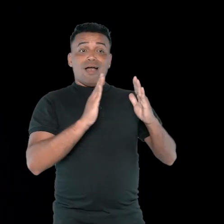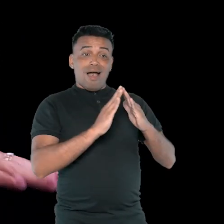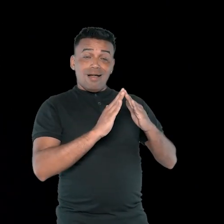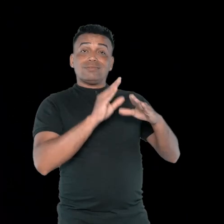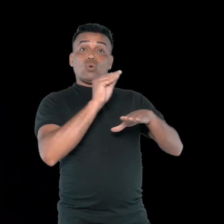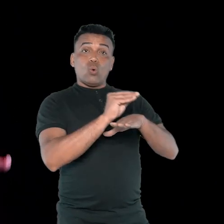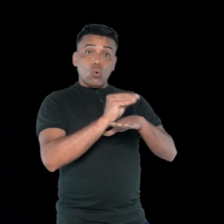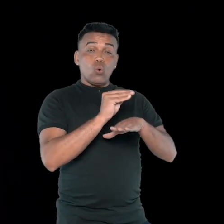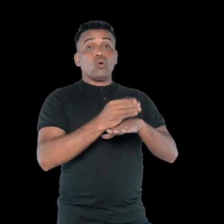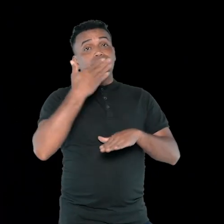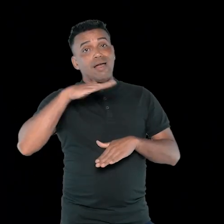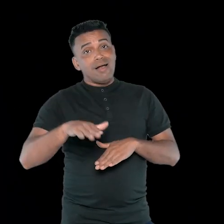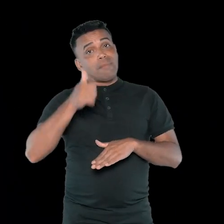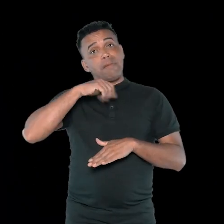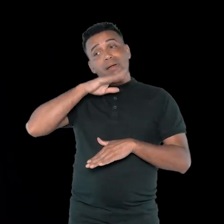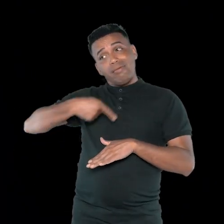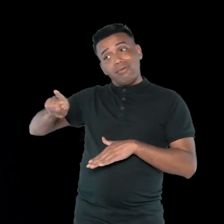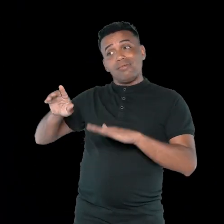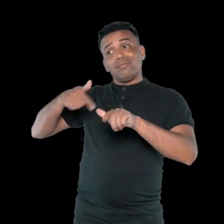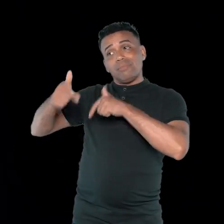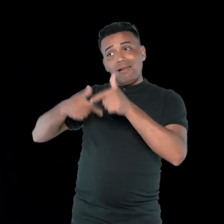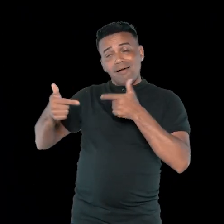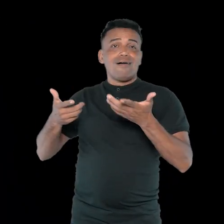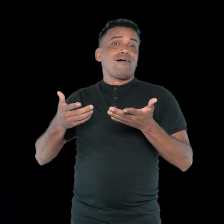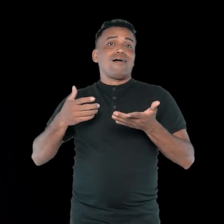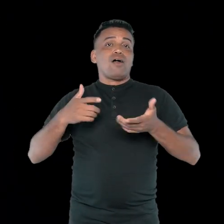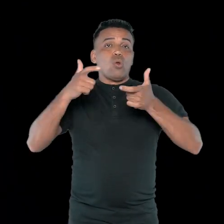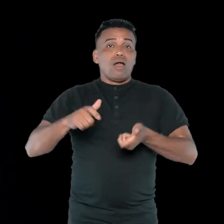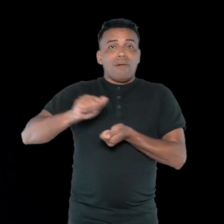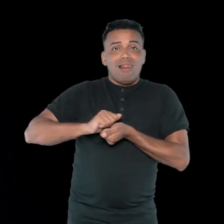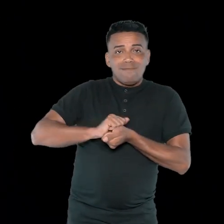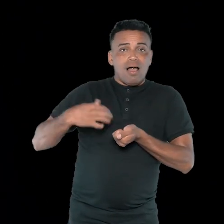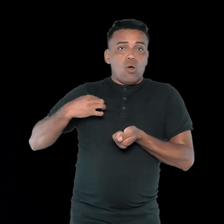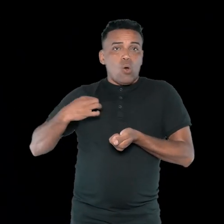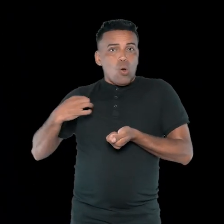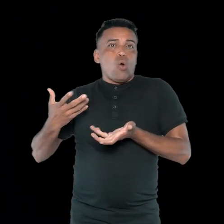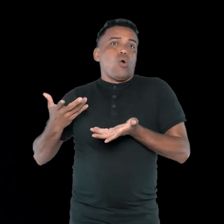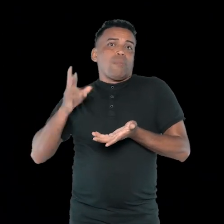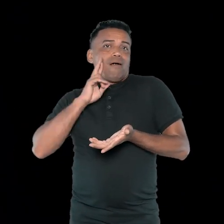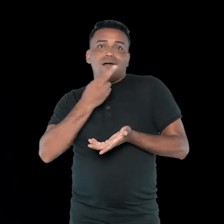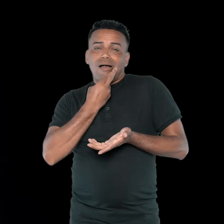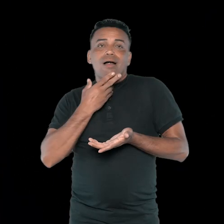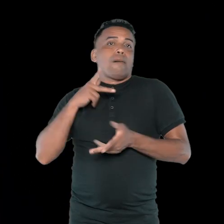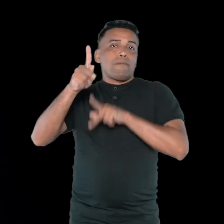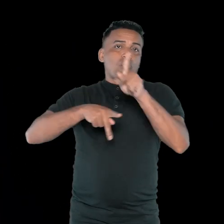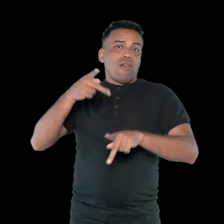restaurantes populares. Criou também um programa de